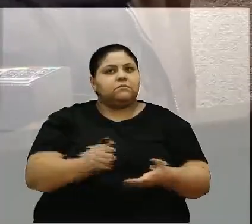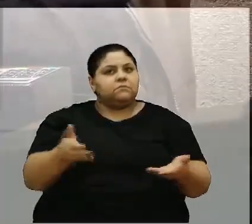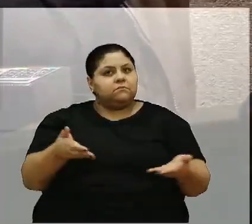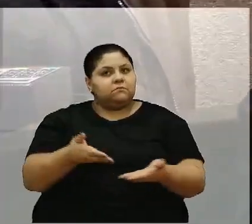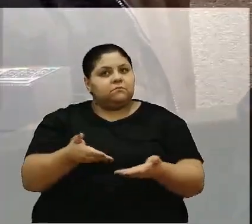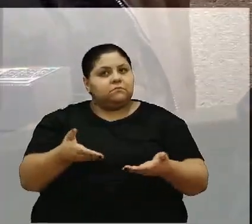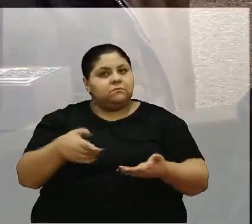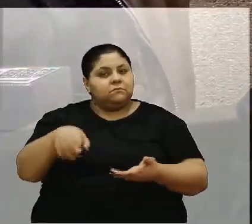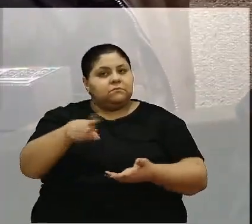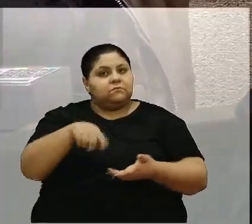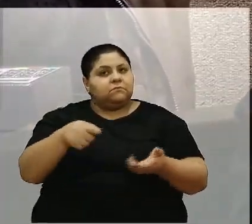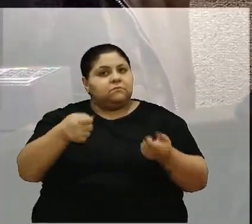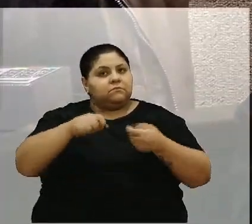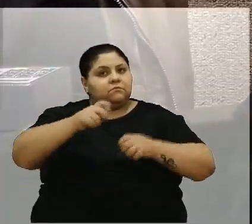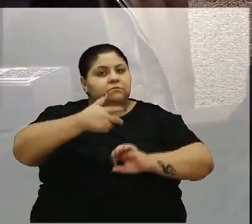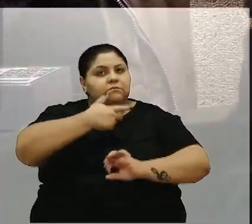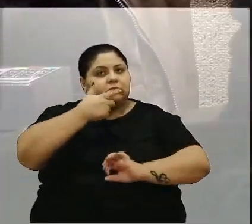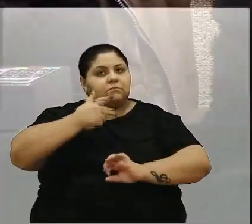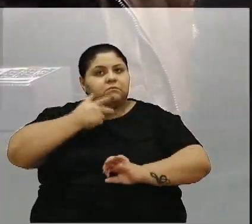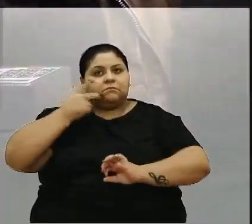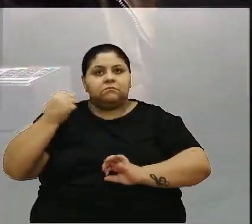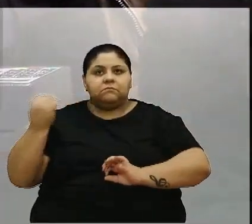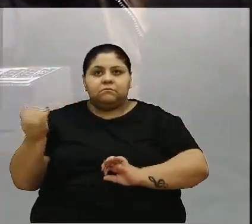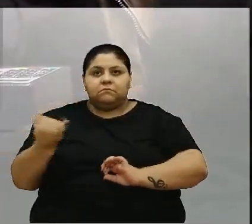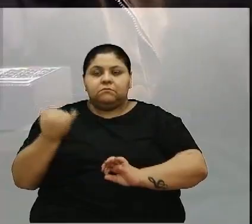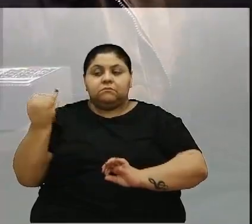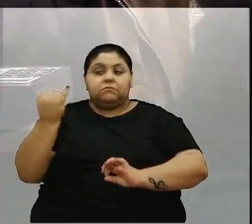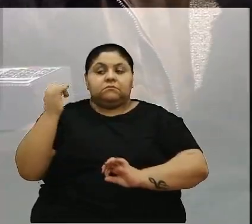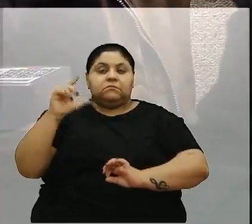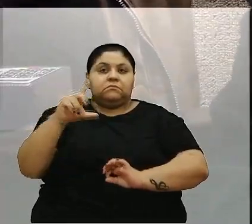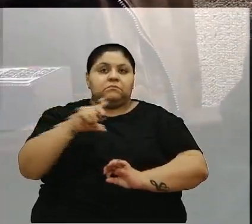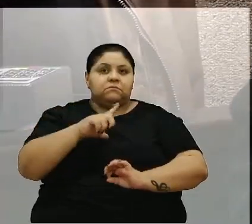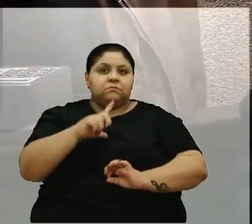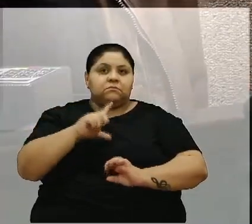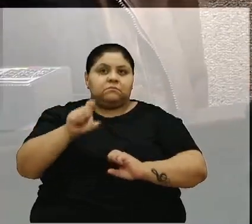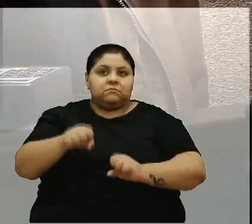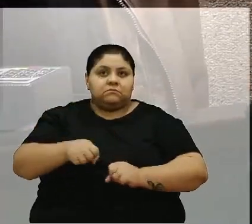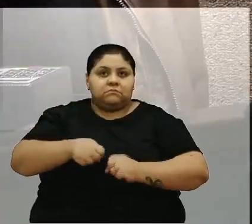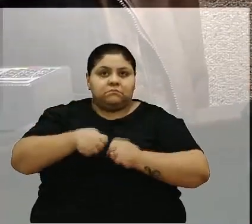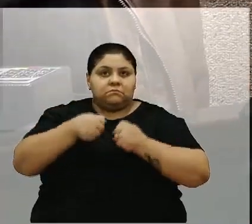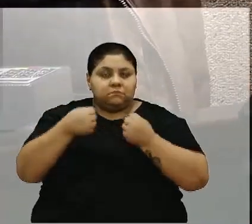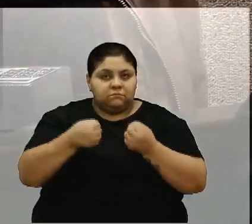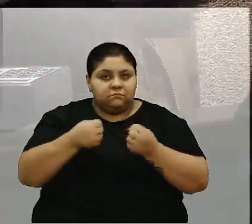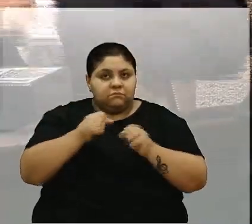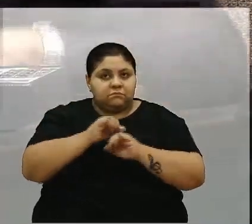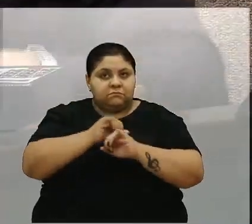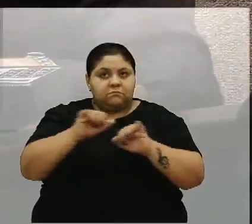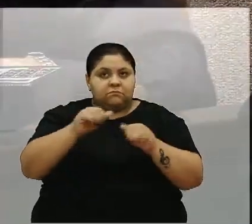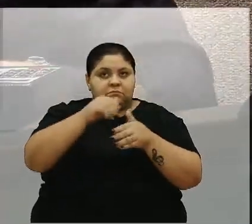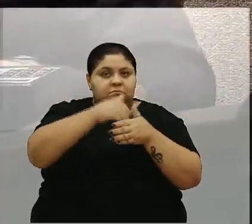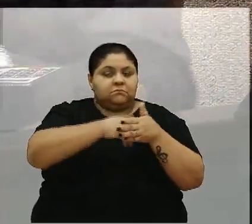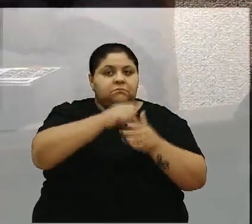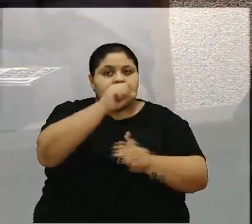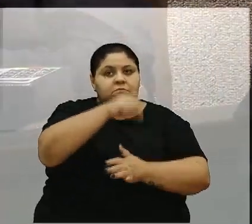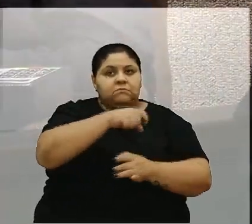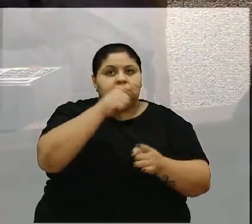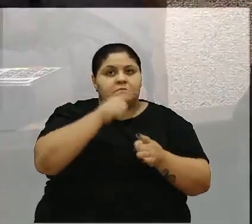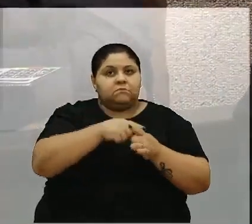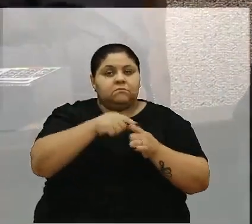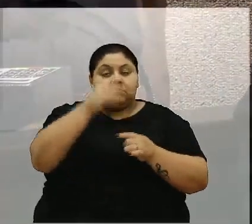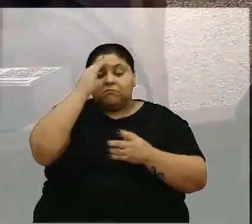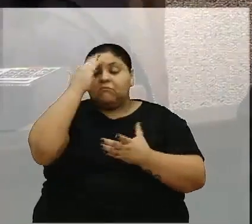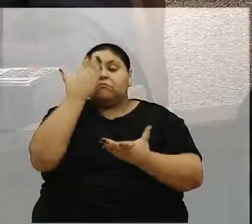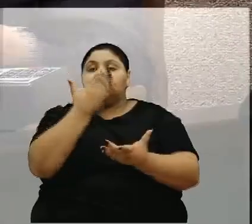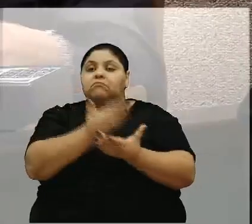precisa ressaltar da importância que temos de defender essa matéria. gente vai votar favorável porque entende